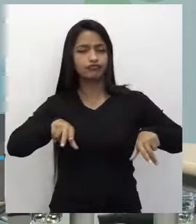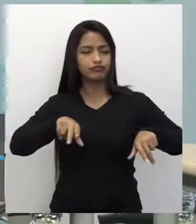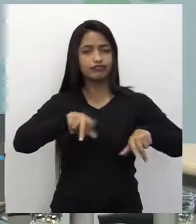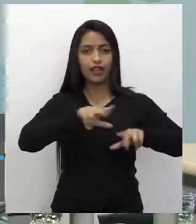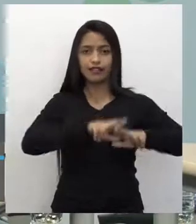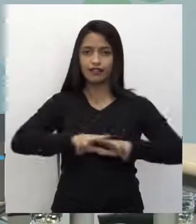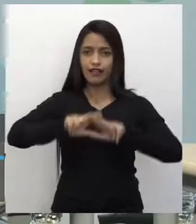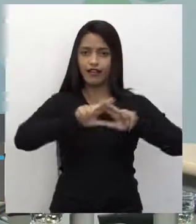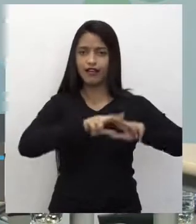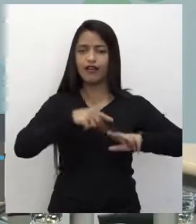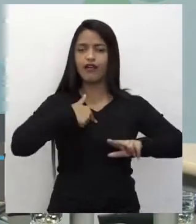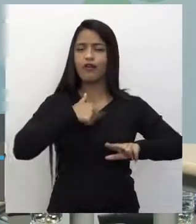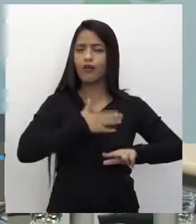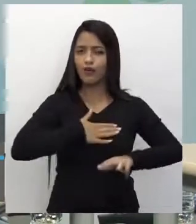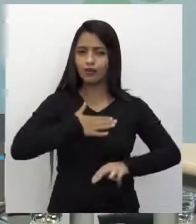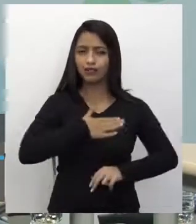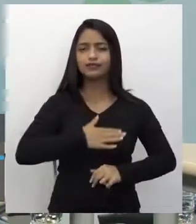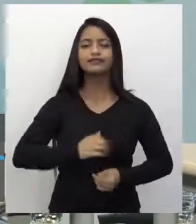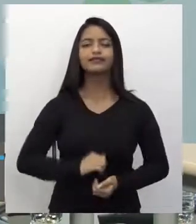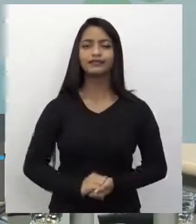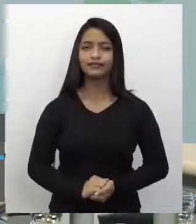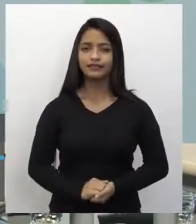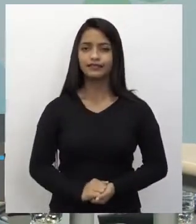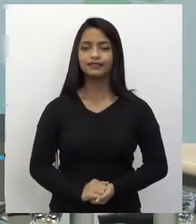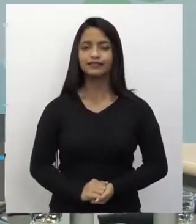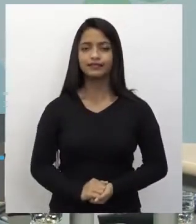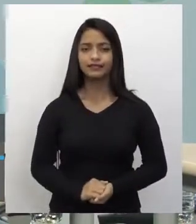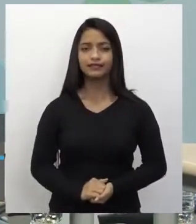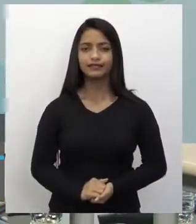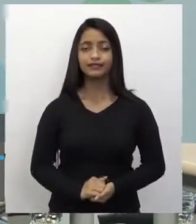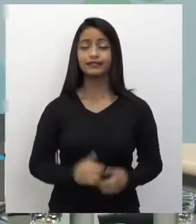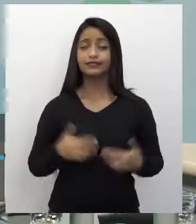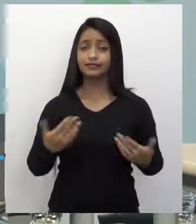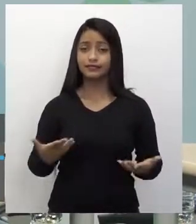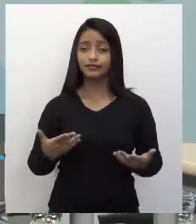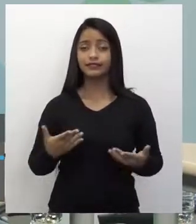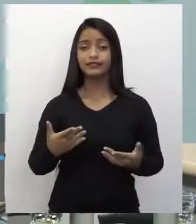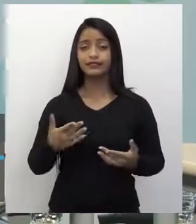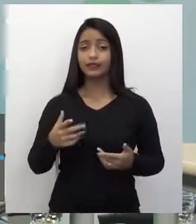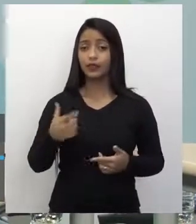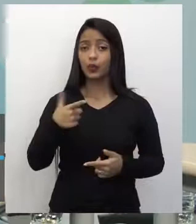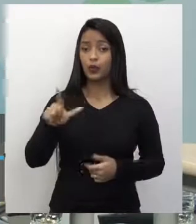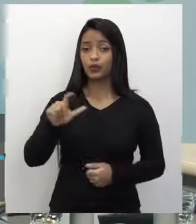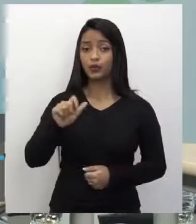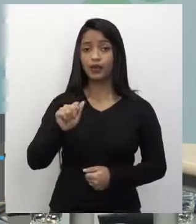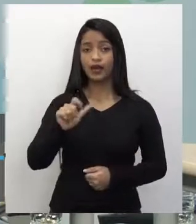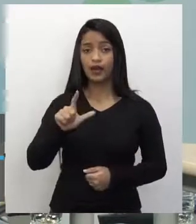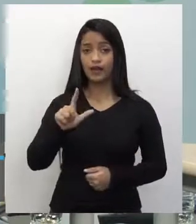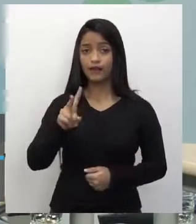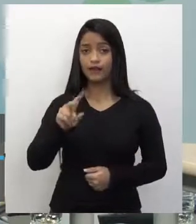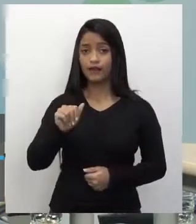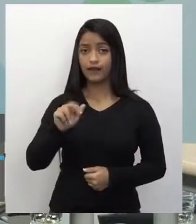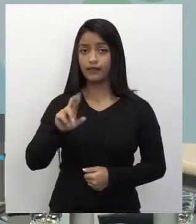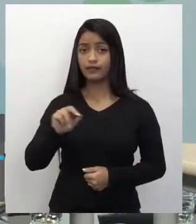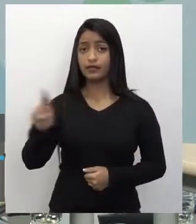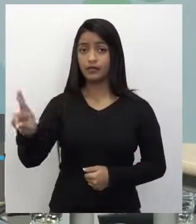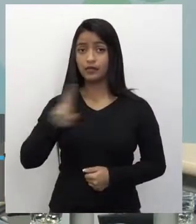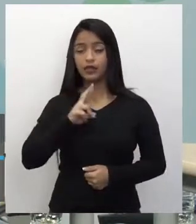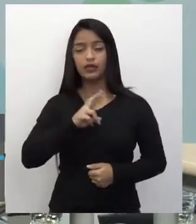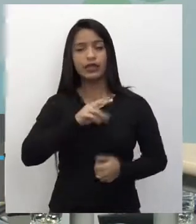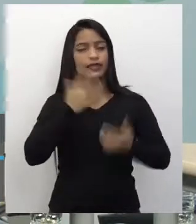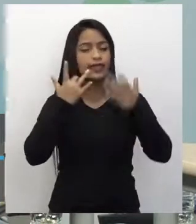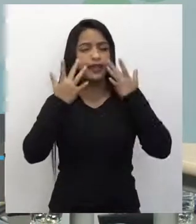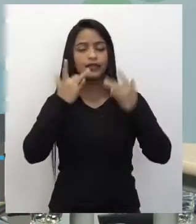recicláveis. Olha só. Todas as peças chamaram minha atenção. O Álvaro. Obrigada, Álvaro, pela